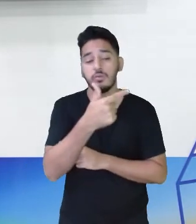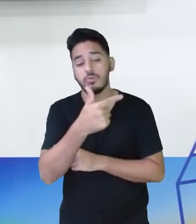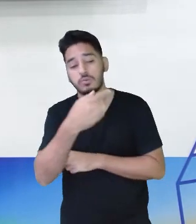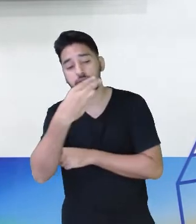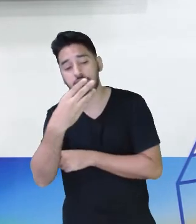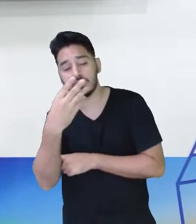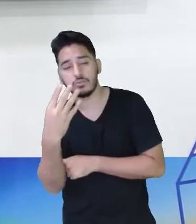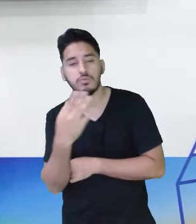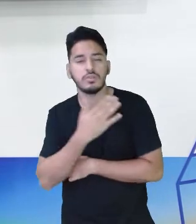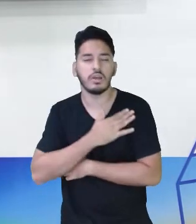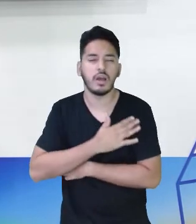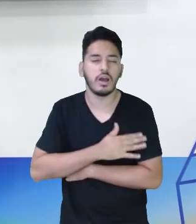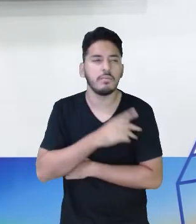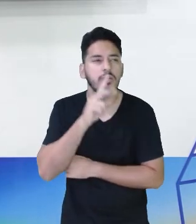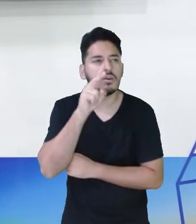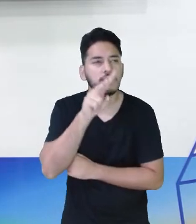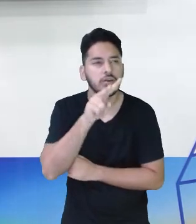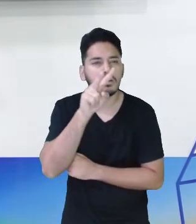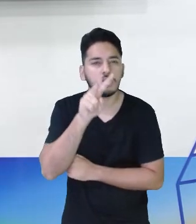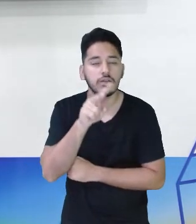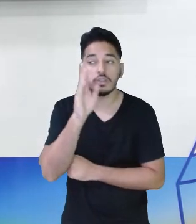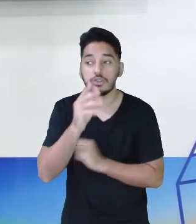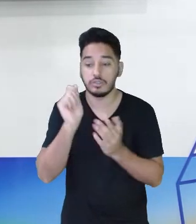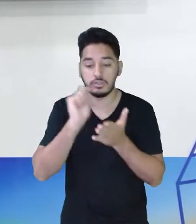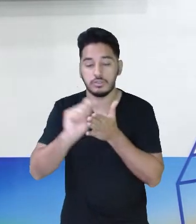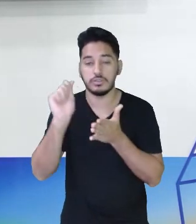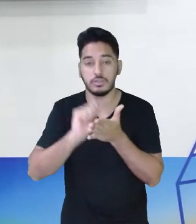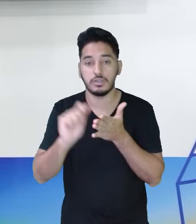faz a leitura devagar de novo e já escreve.